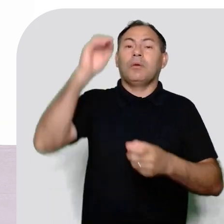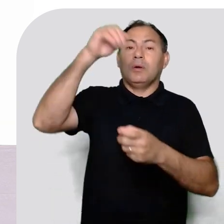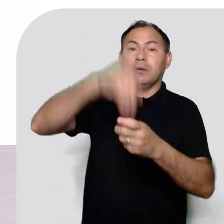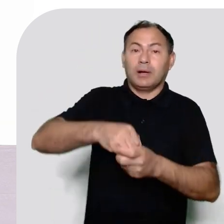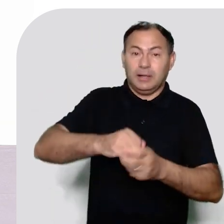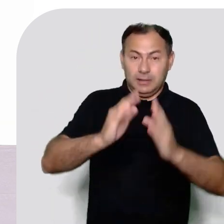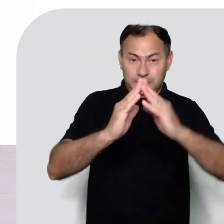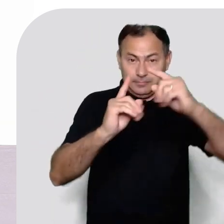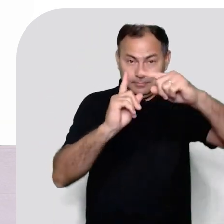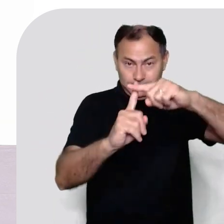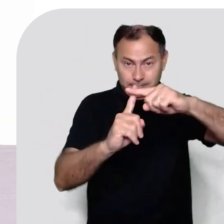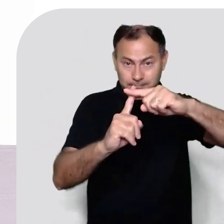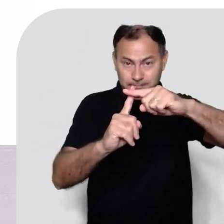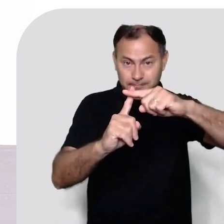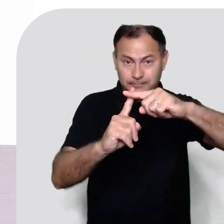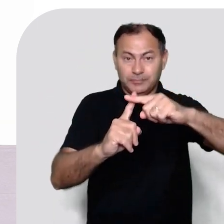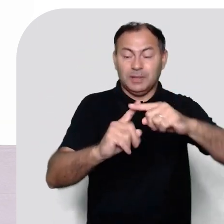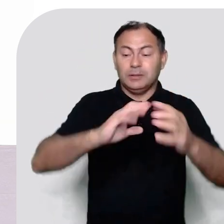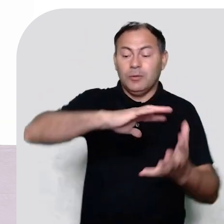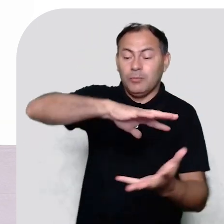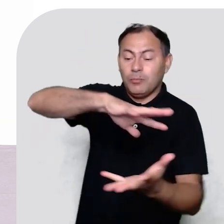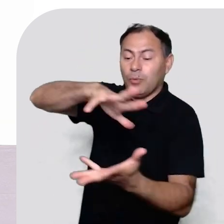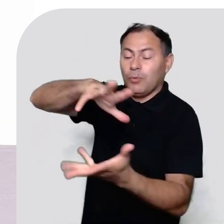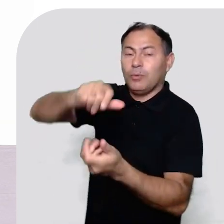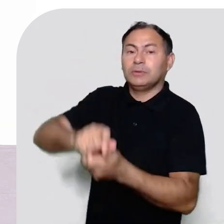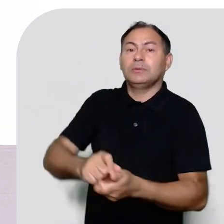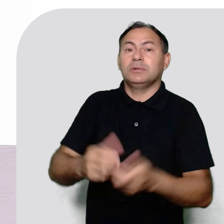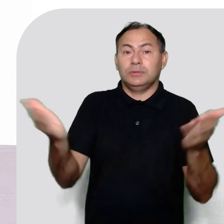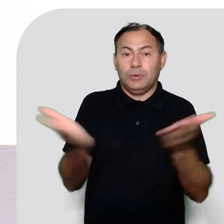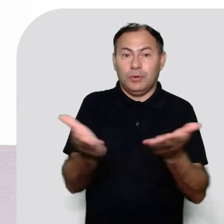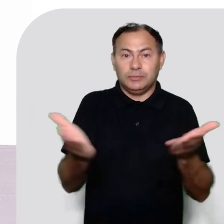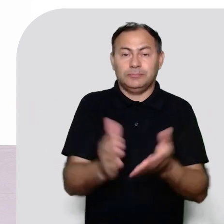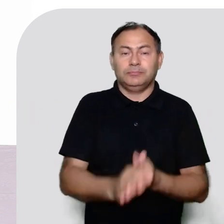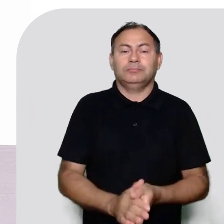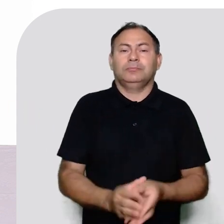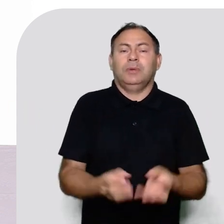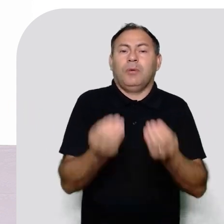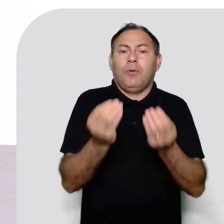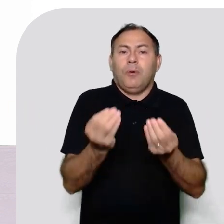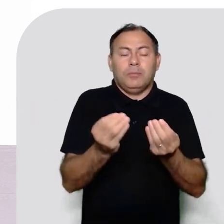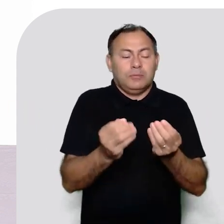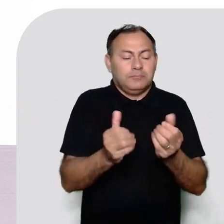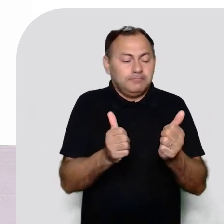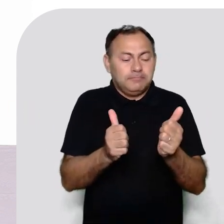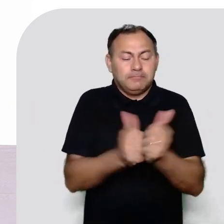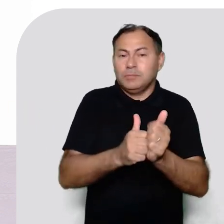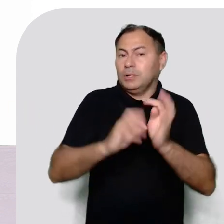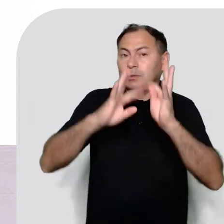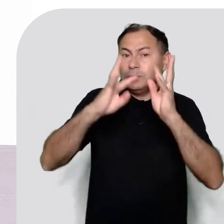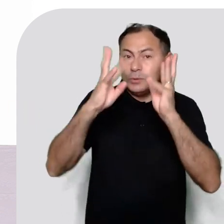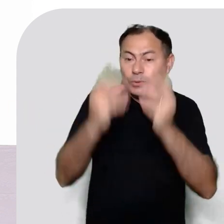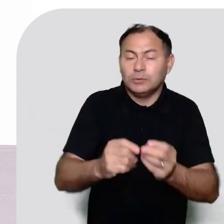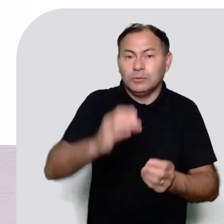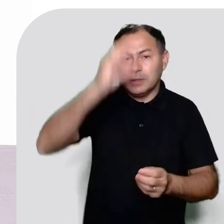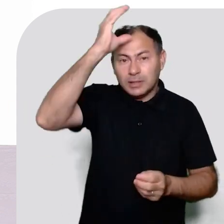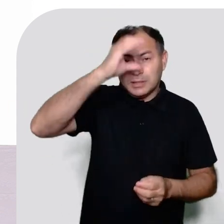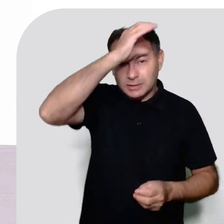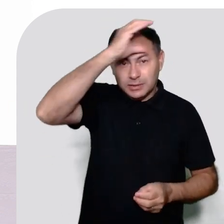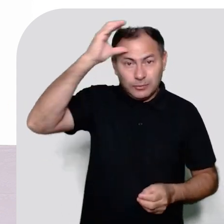a Igreja dentro deste mundo e do mundo atual, como ela aproxima todo